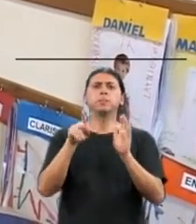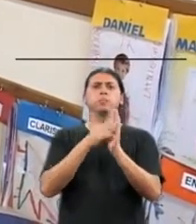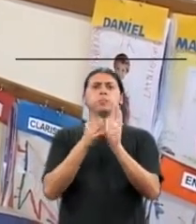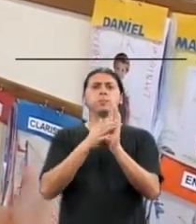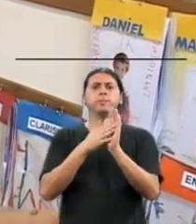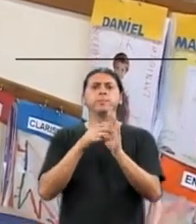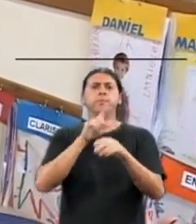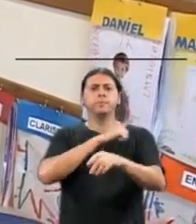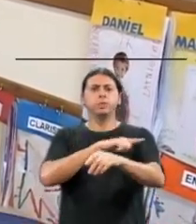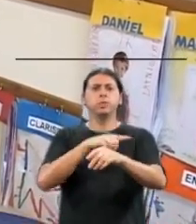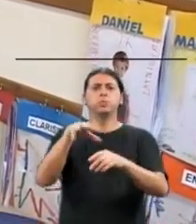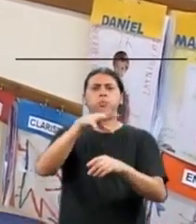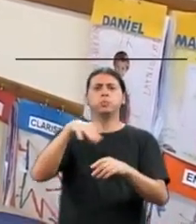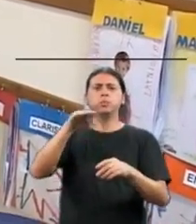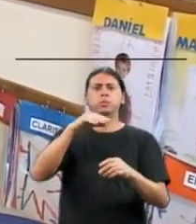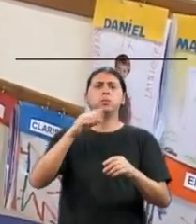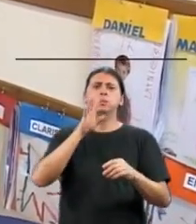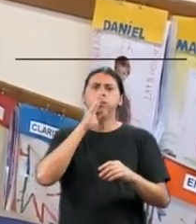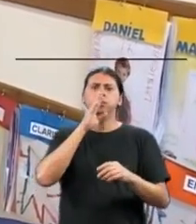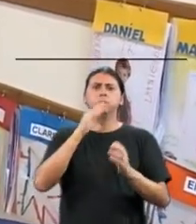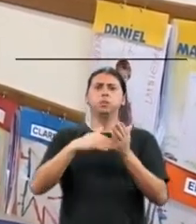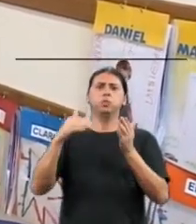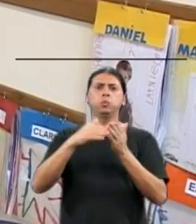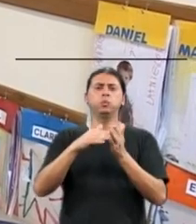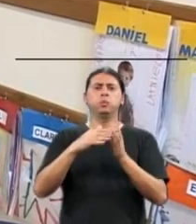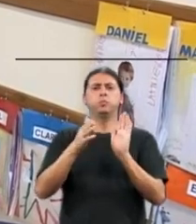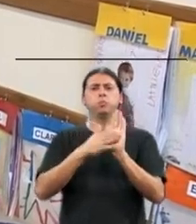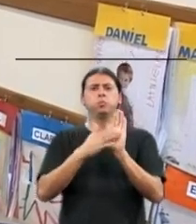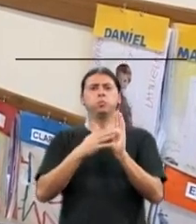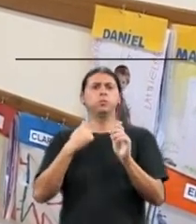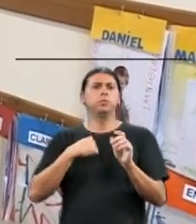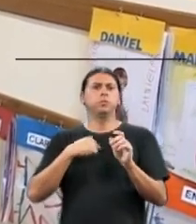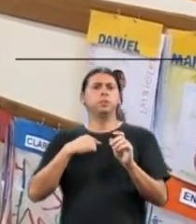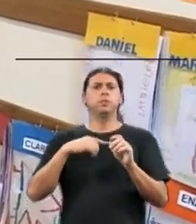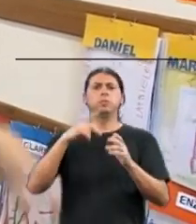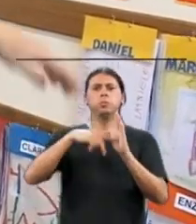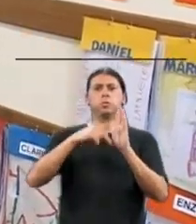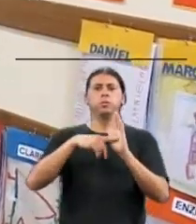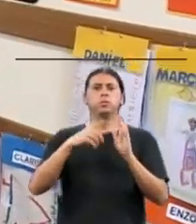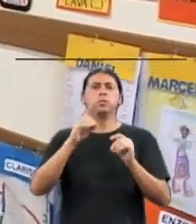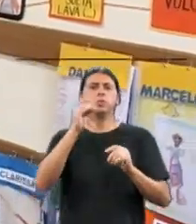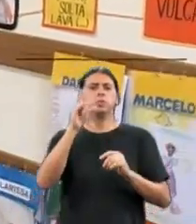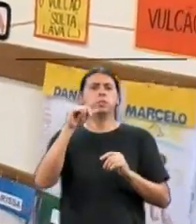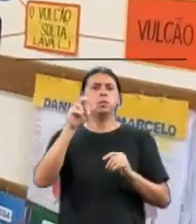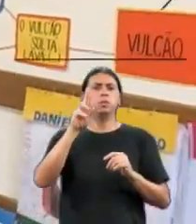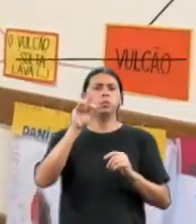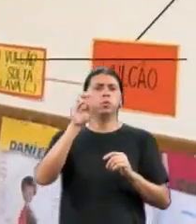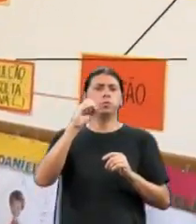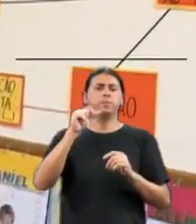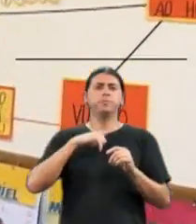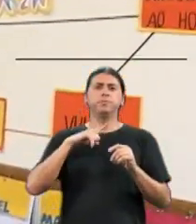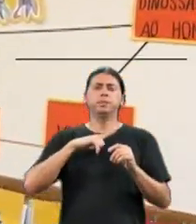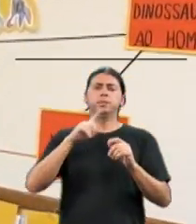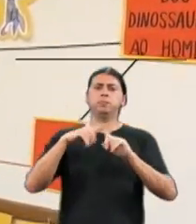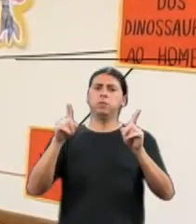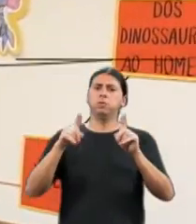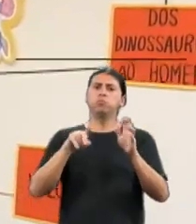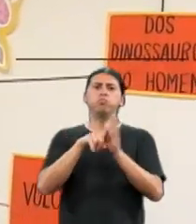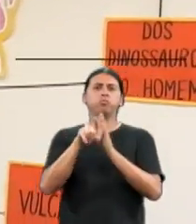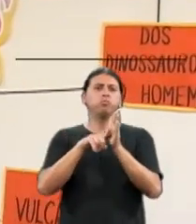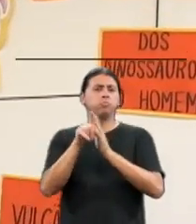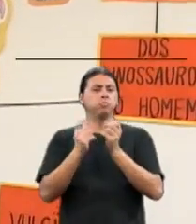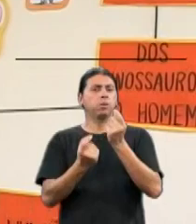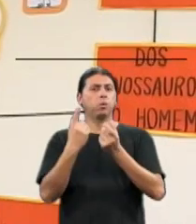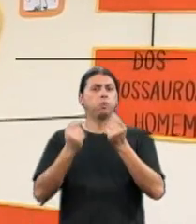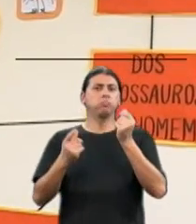áreas do conhecimento, eu propus, então, o projeto dos dinossauros ao homem. Então, alguns questionamentos das crianças, né,